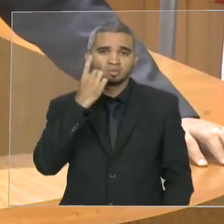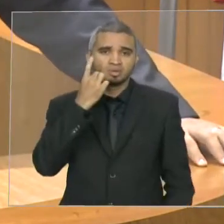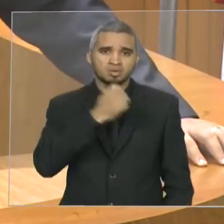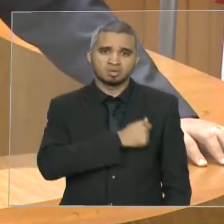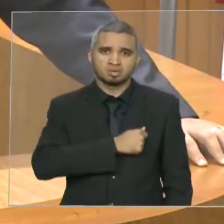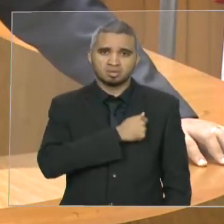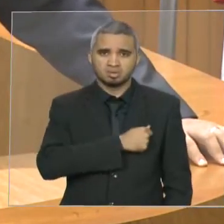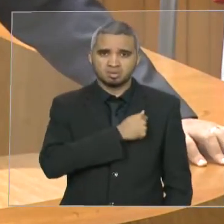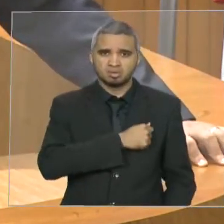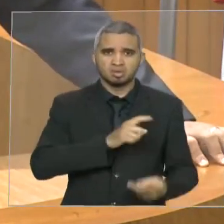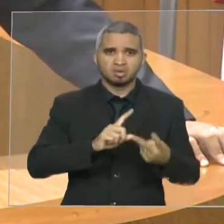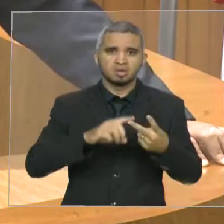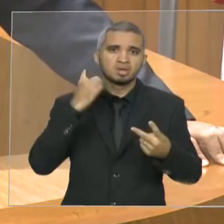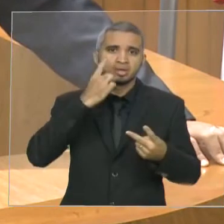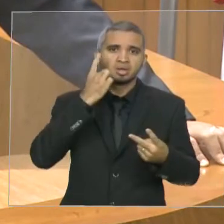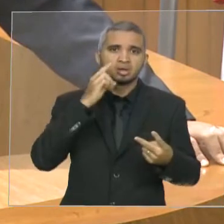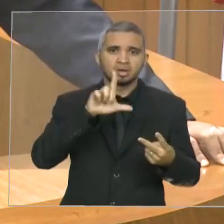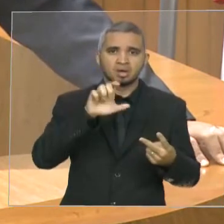de Imperatriz,